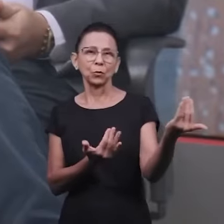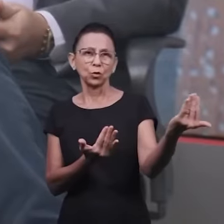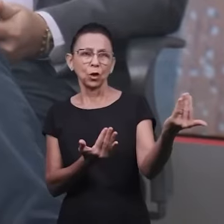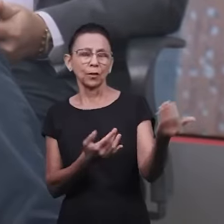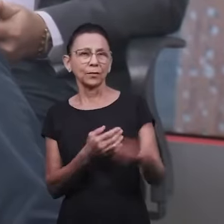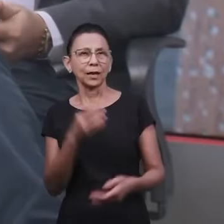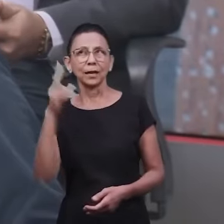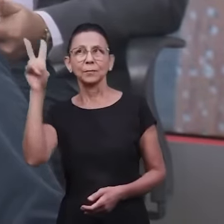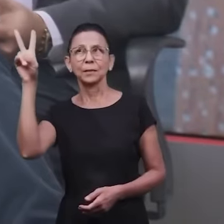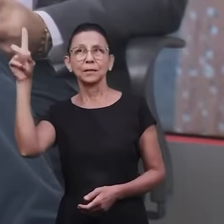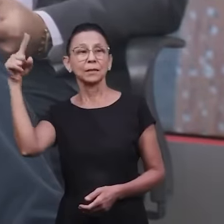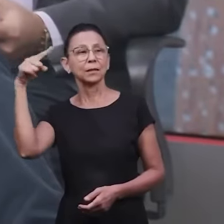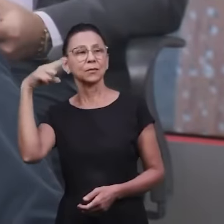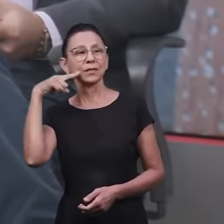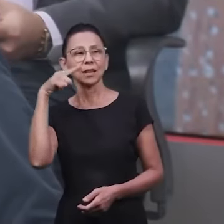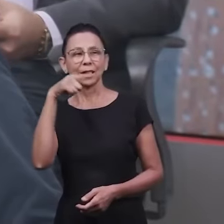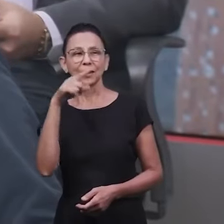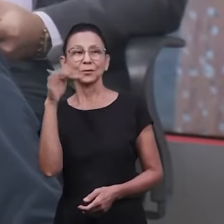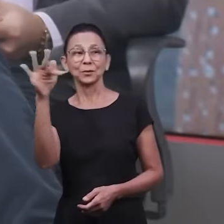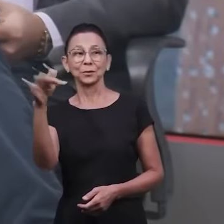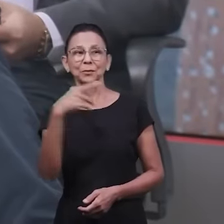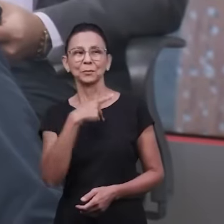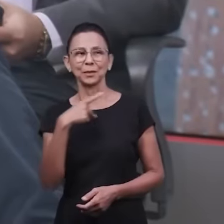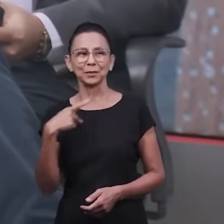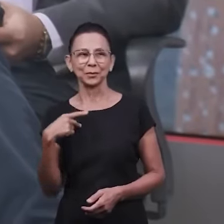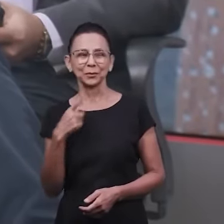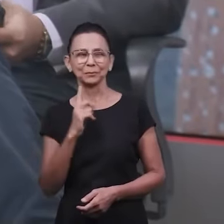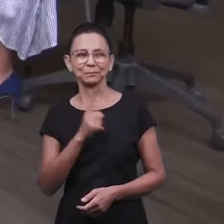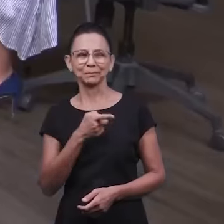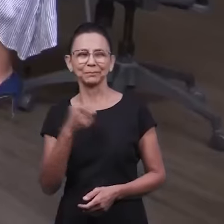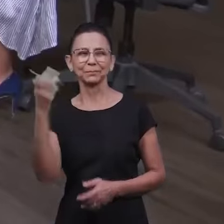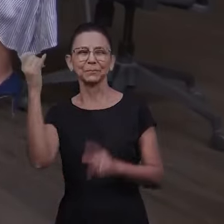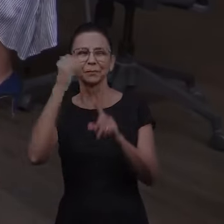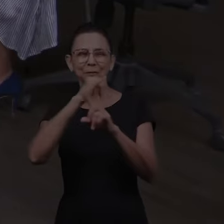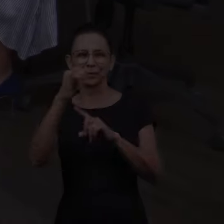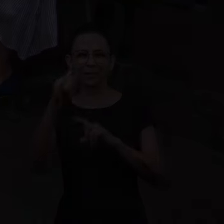Glória a Deus. Né? Ele está vendo um profeta, né? Glória a Jesus. Isso é maravilhoso, né?